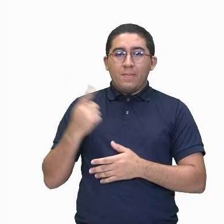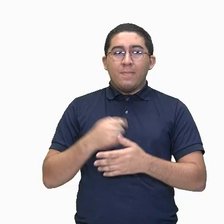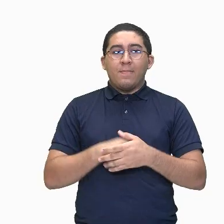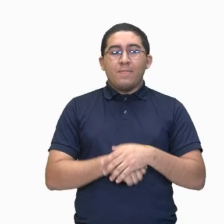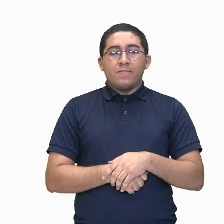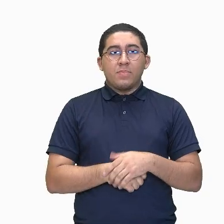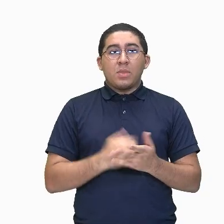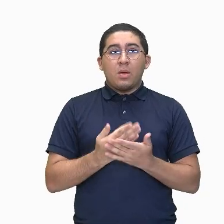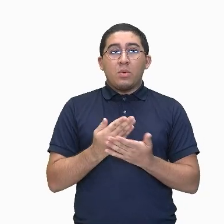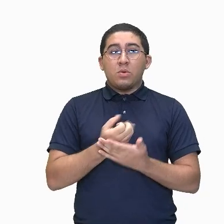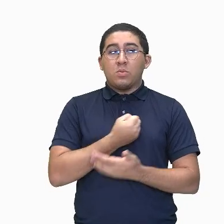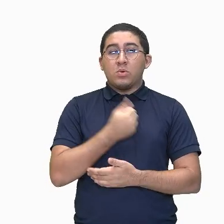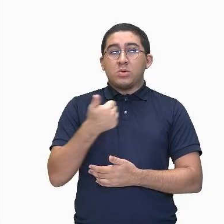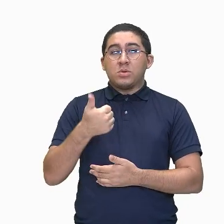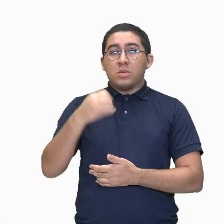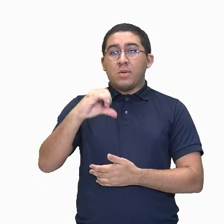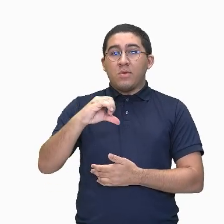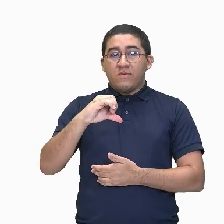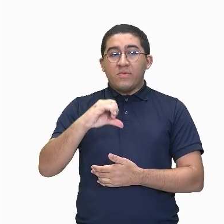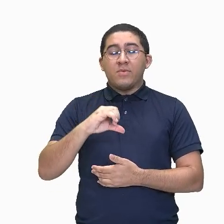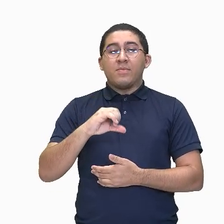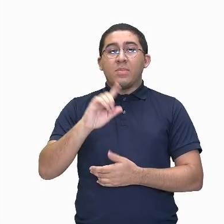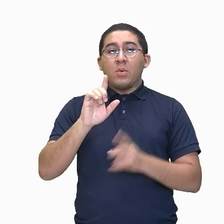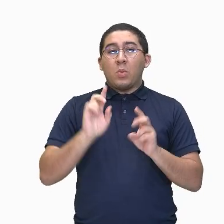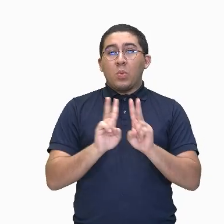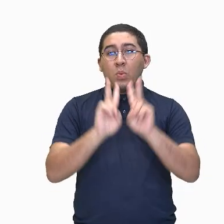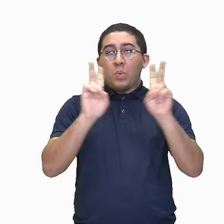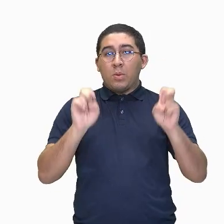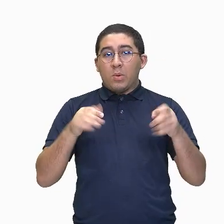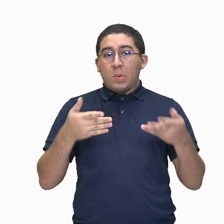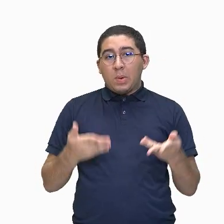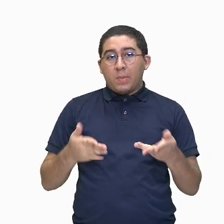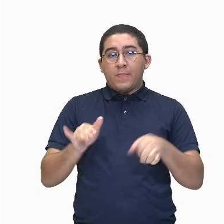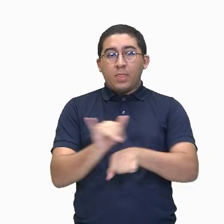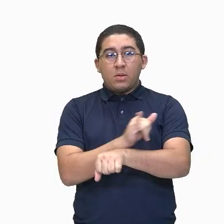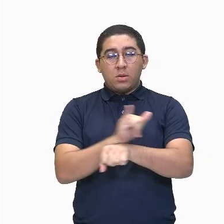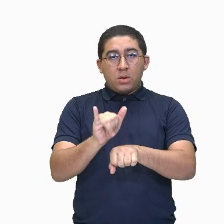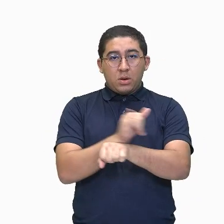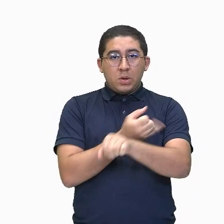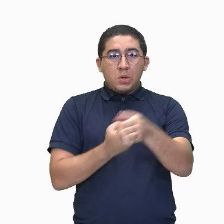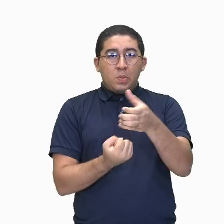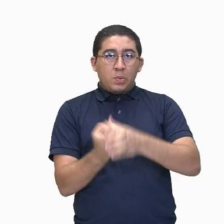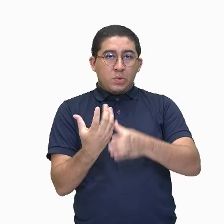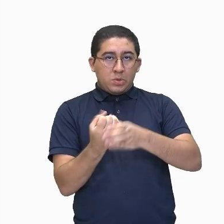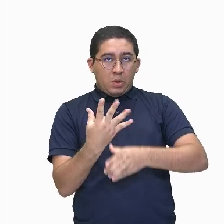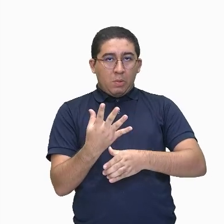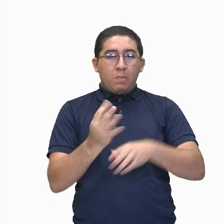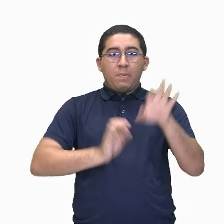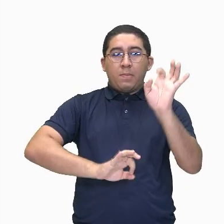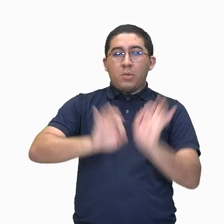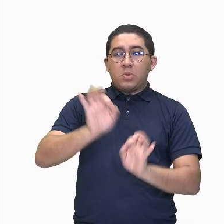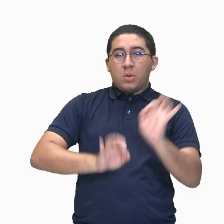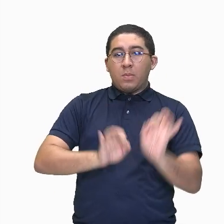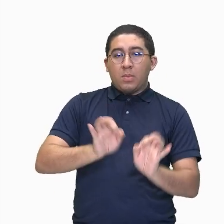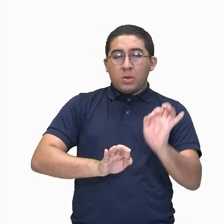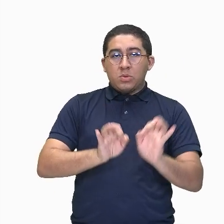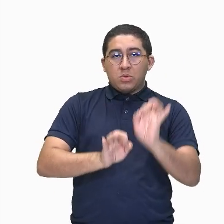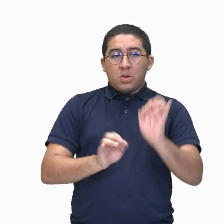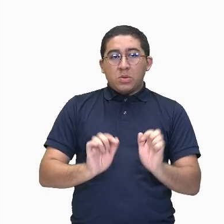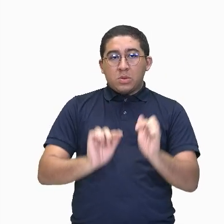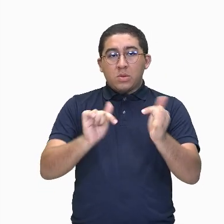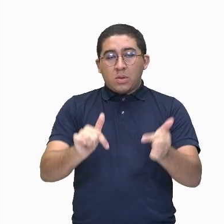Temos a aula de número 19, objeto de conhecimento, estratégias de produção,